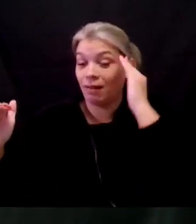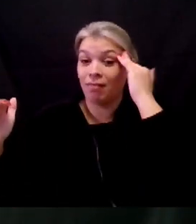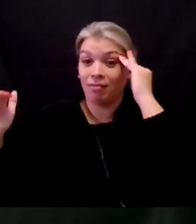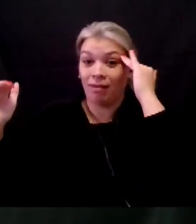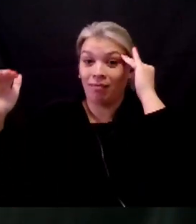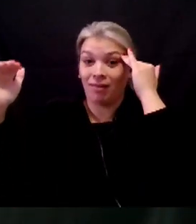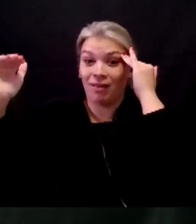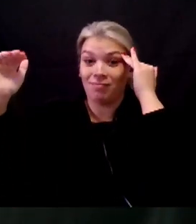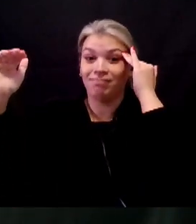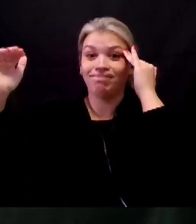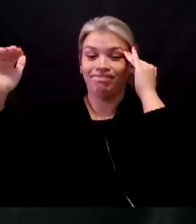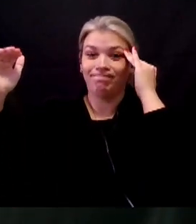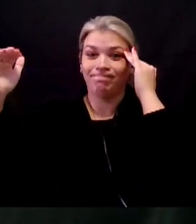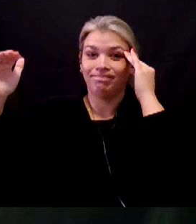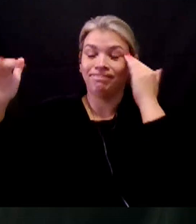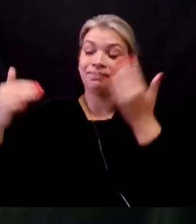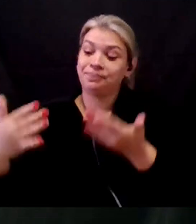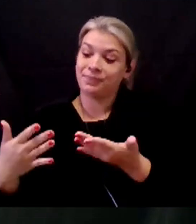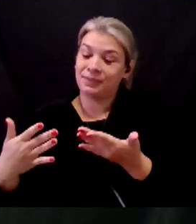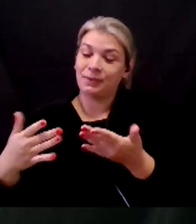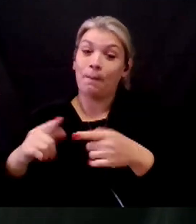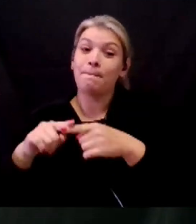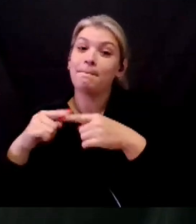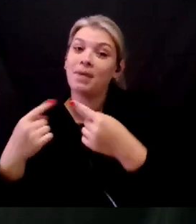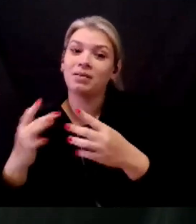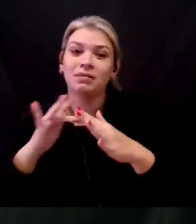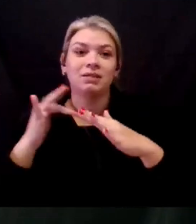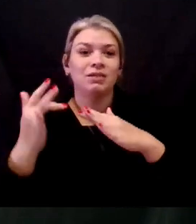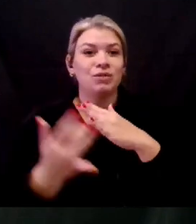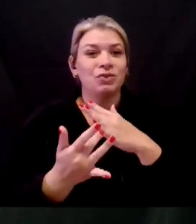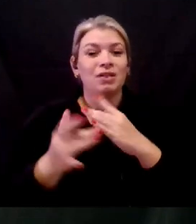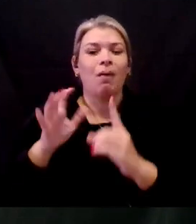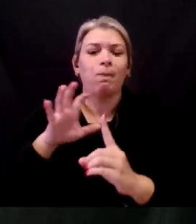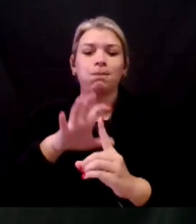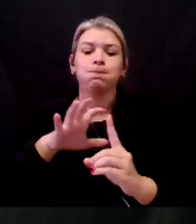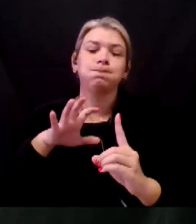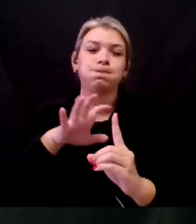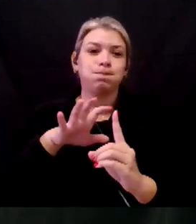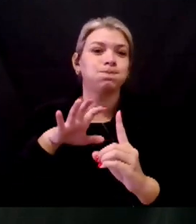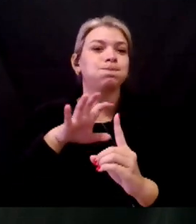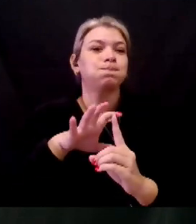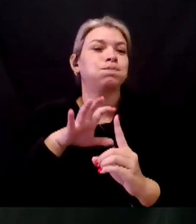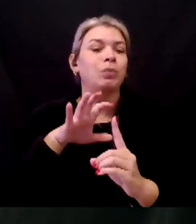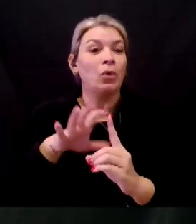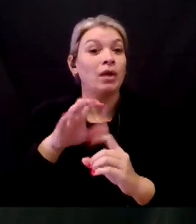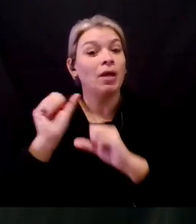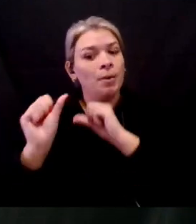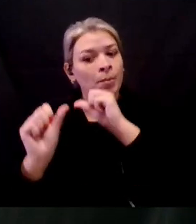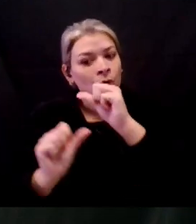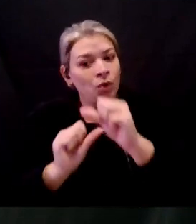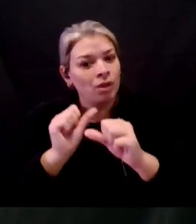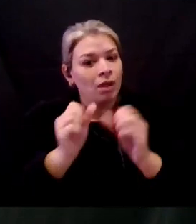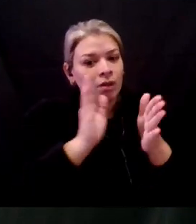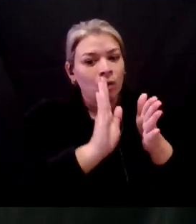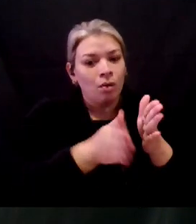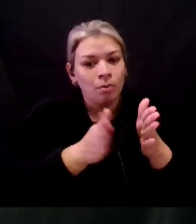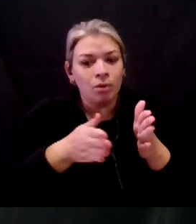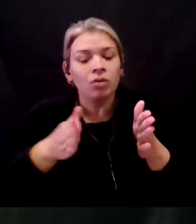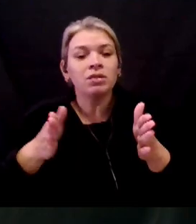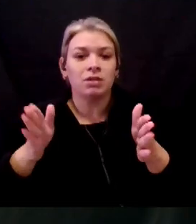redes sociais, gente, acaba influenciando e vem alterando esse processo da construção